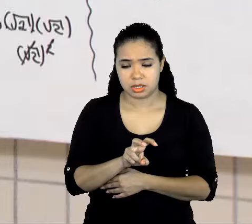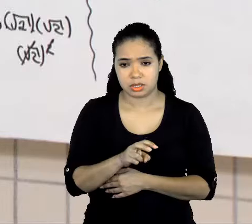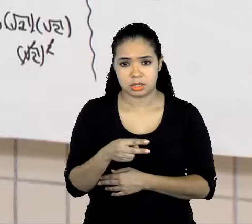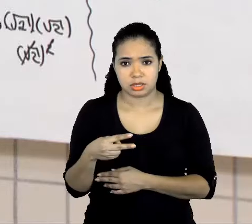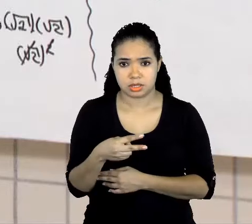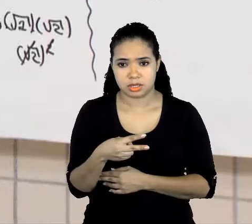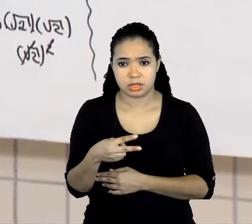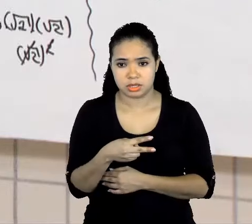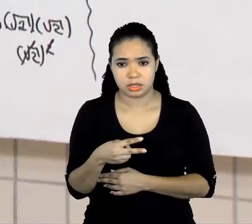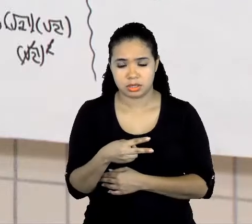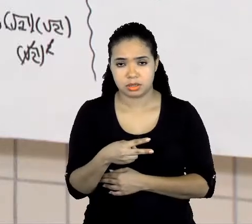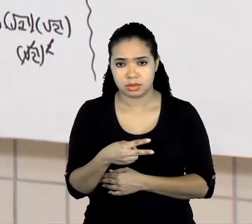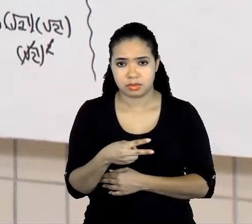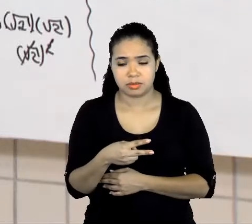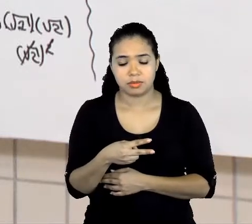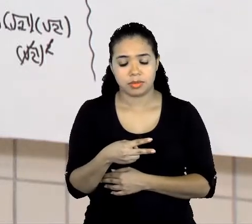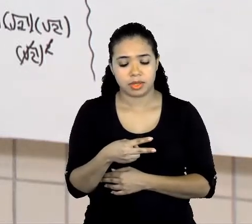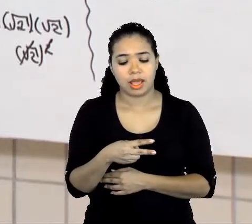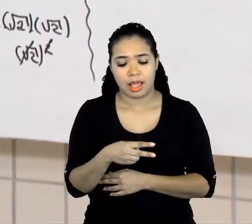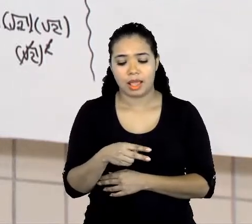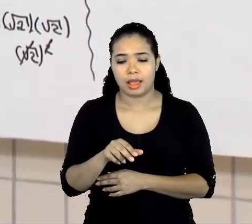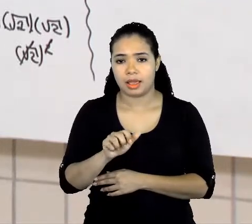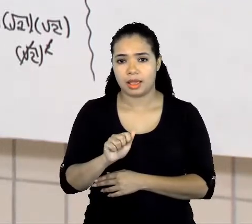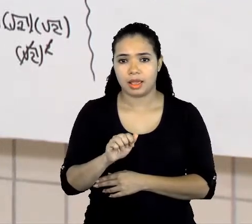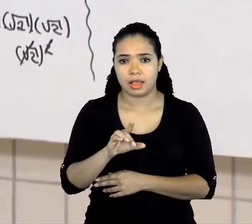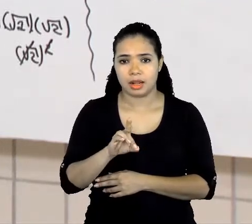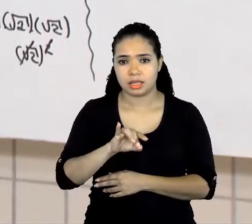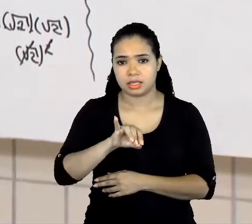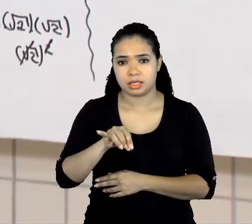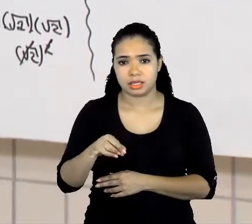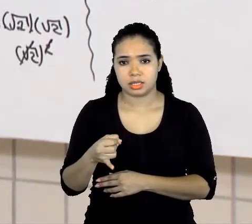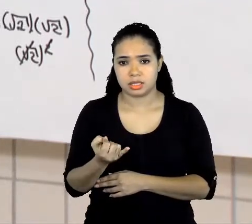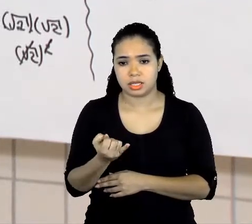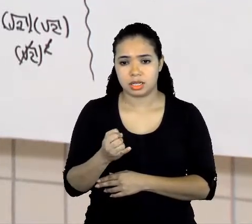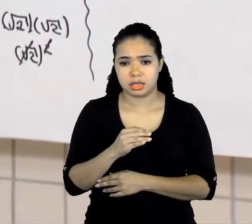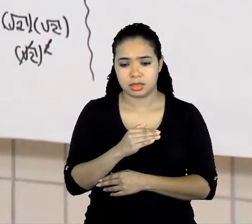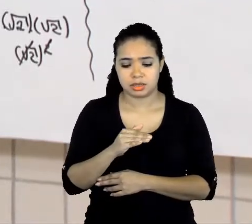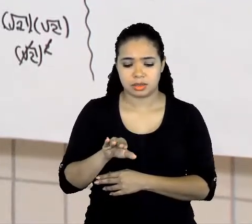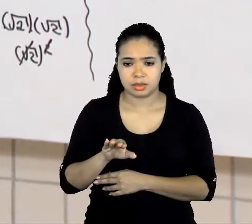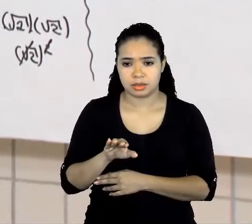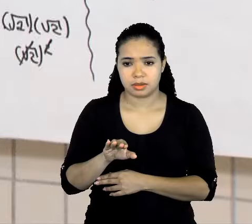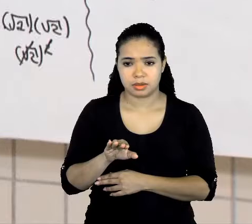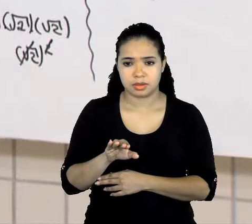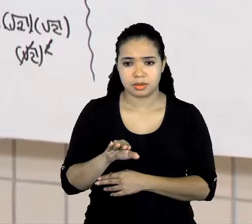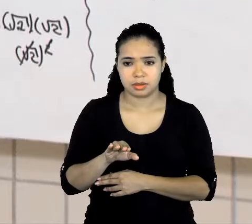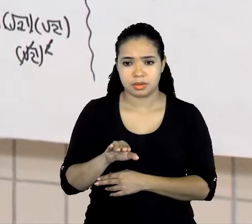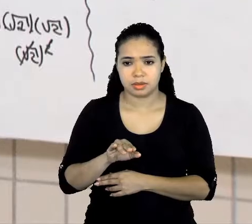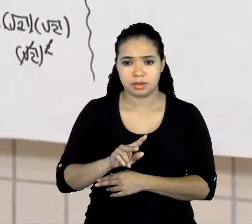vale cateto adjacente sobre a hipotenusa.